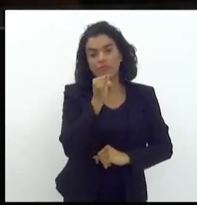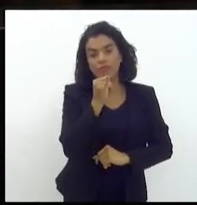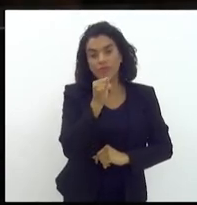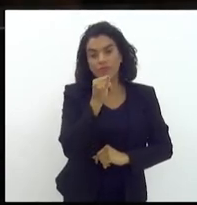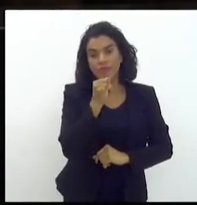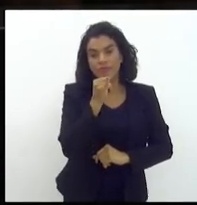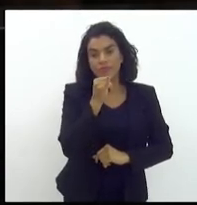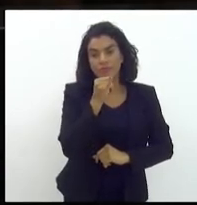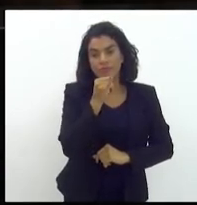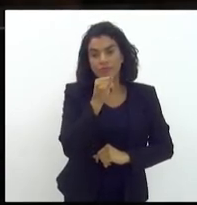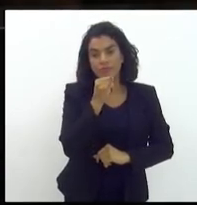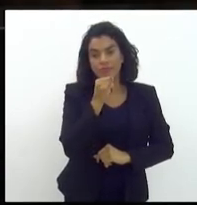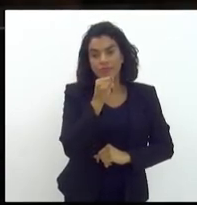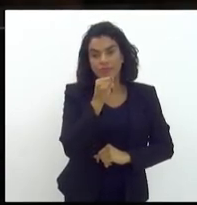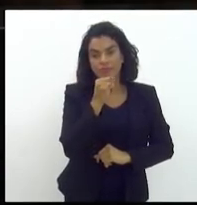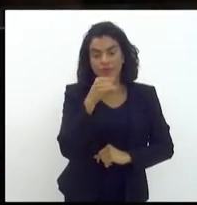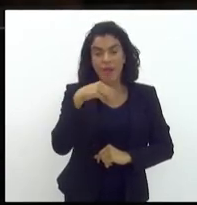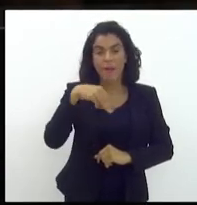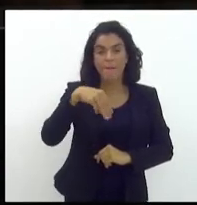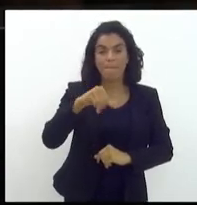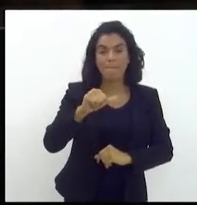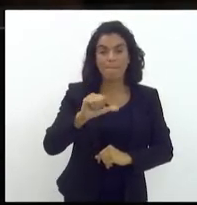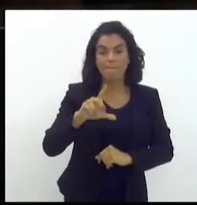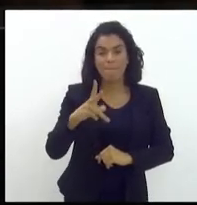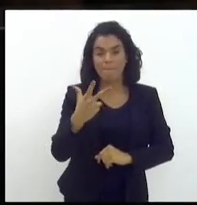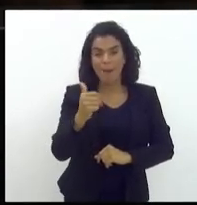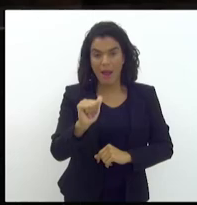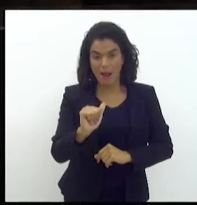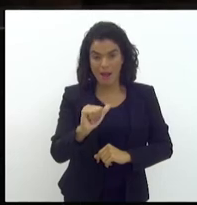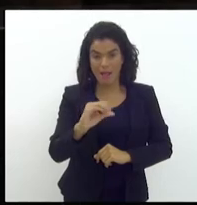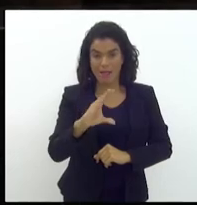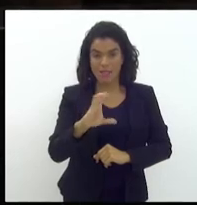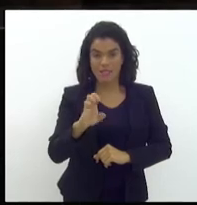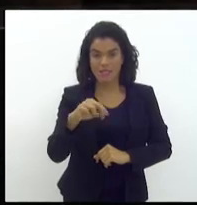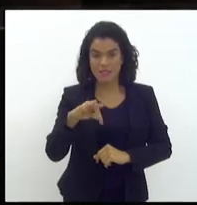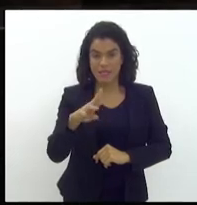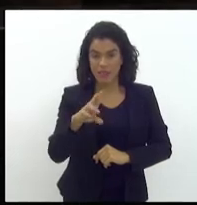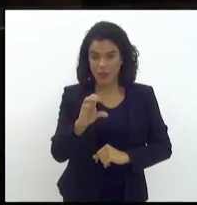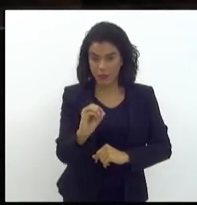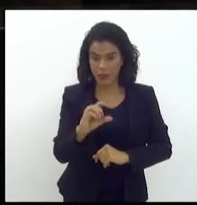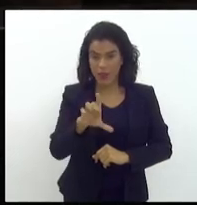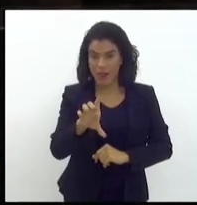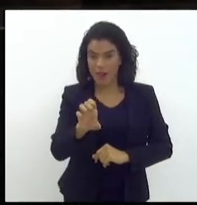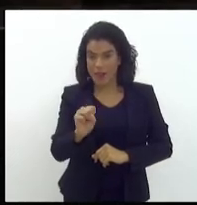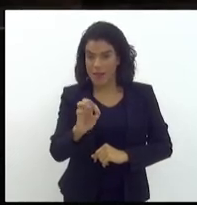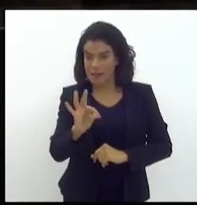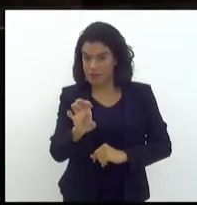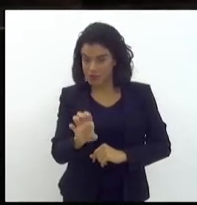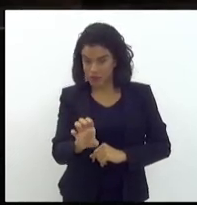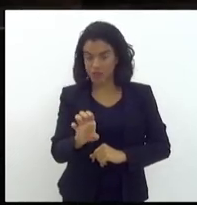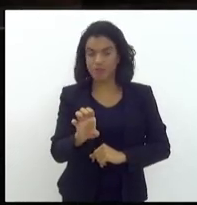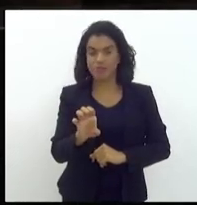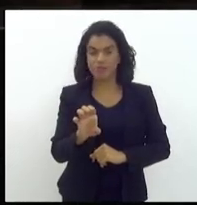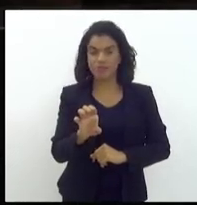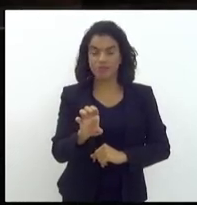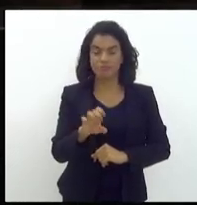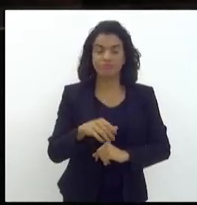a malha centro leste da FCA ela ela envolve